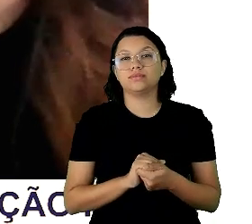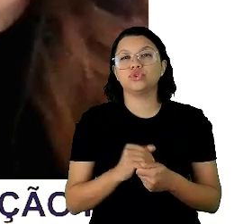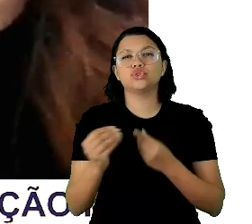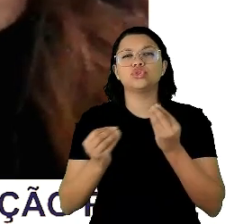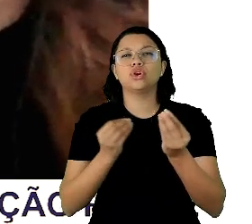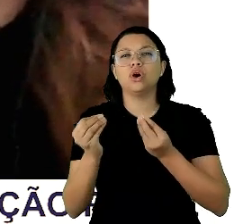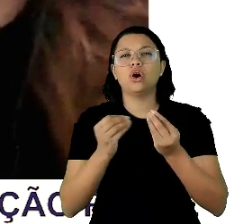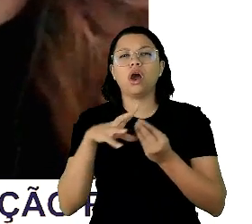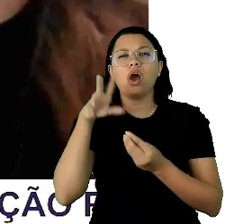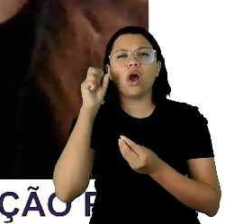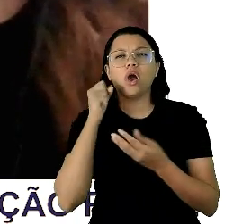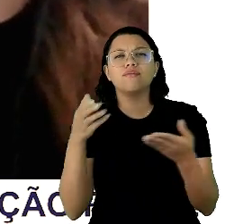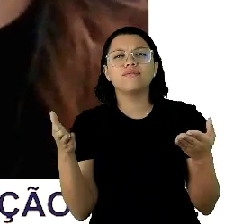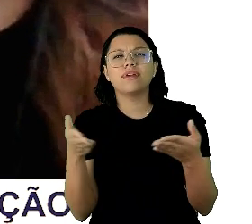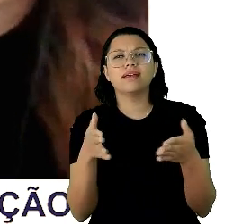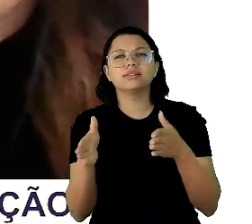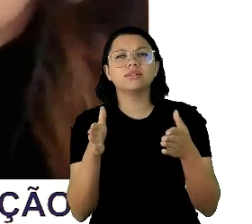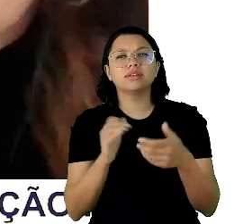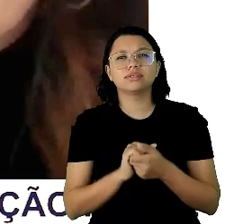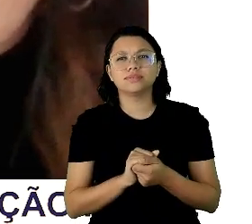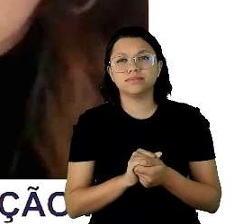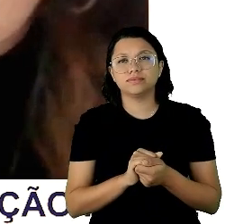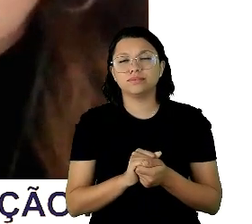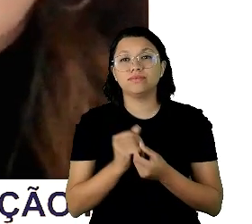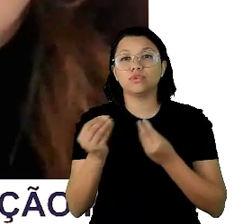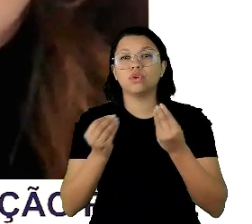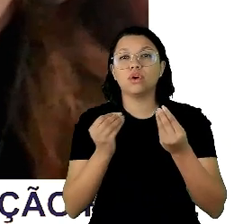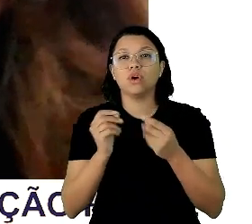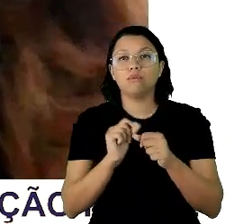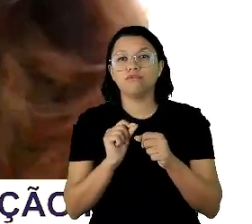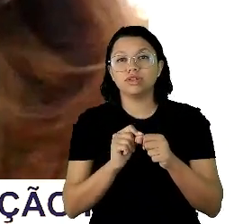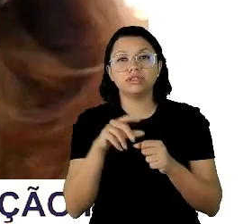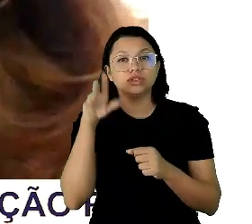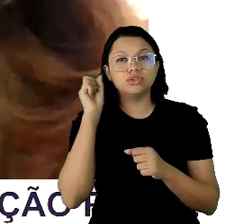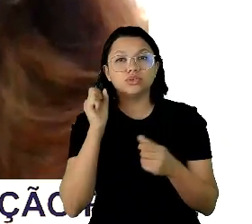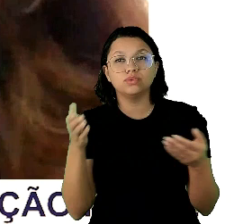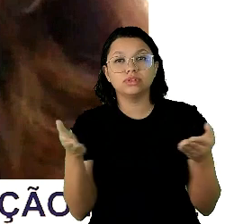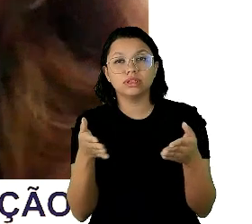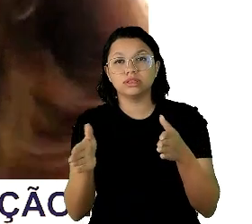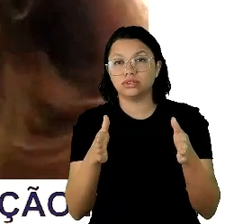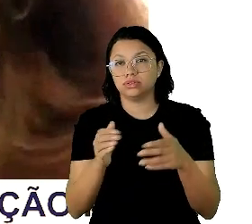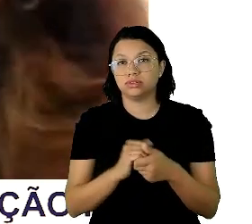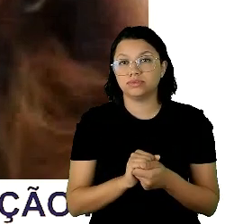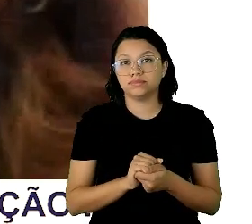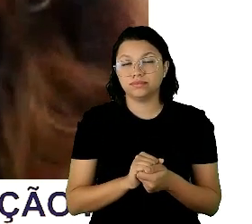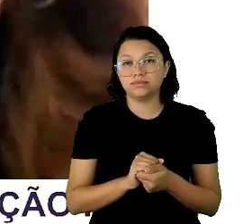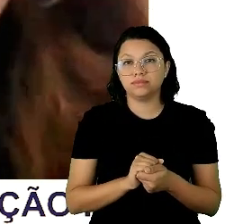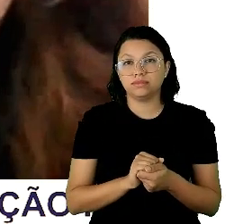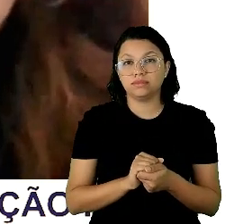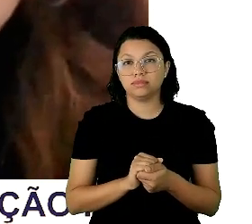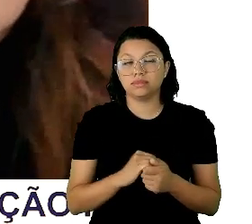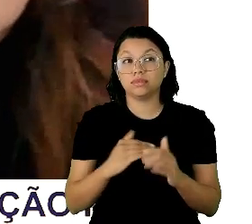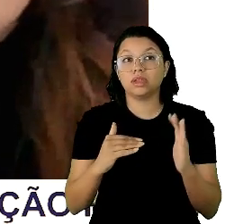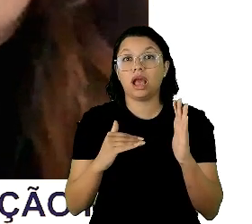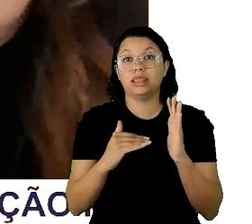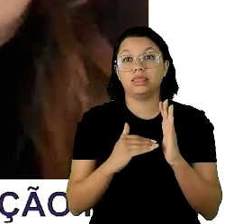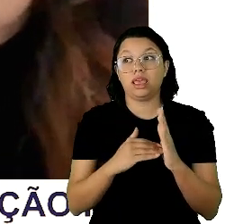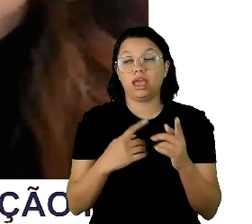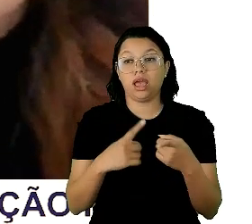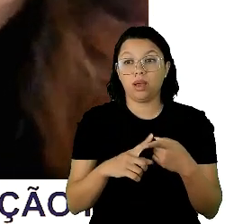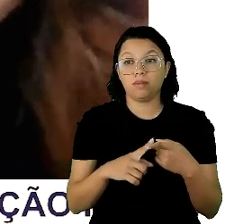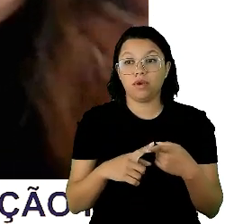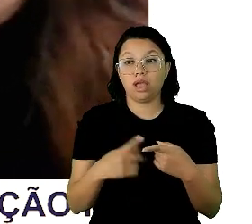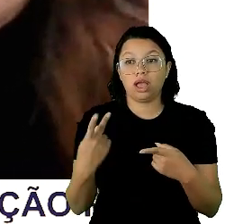casos, né, de como fazer a escuta desses casos, até para que, gente, também a gente tem que pensar o seguinte, a gente